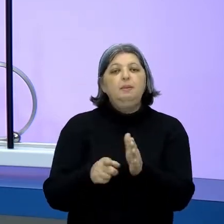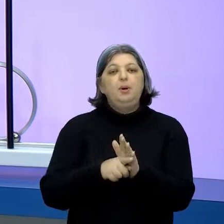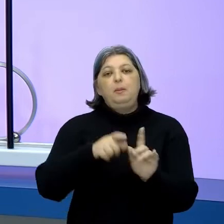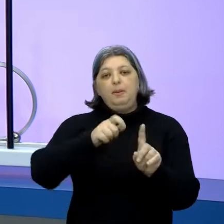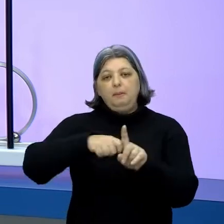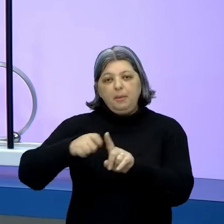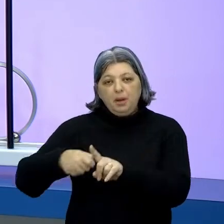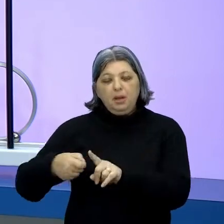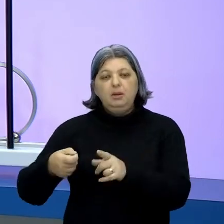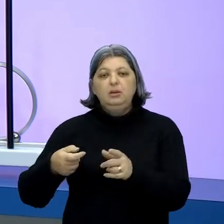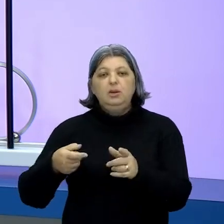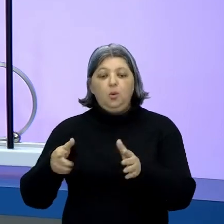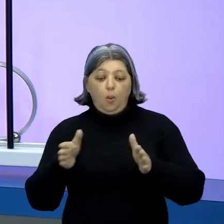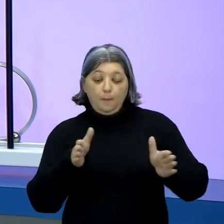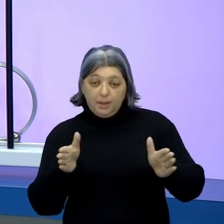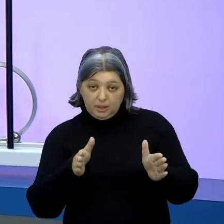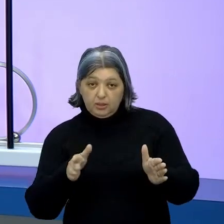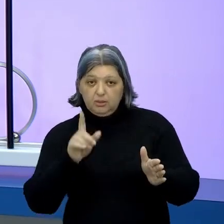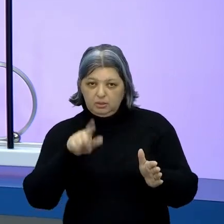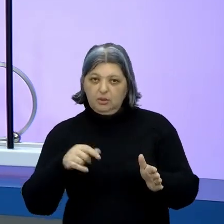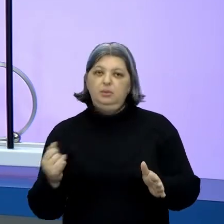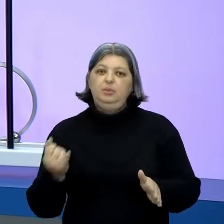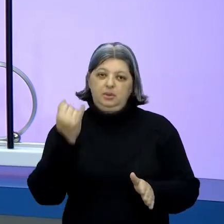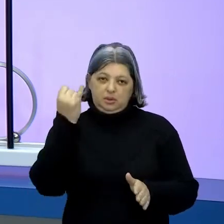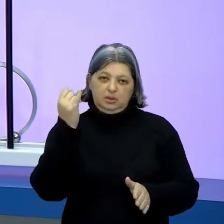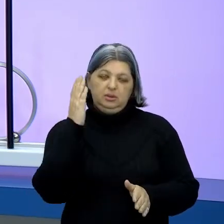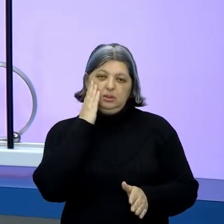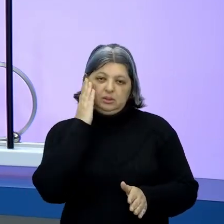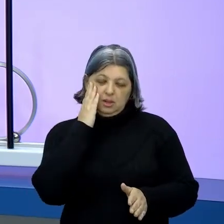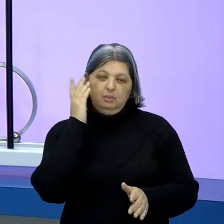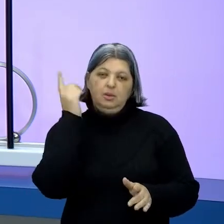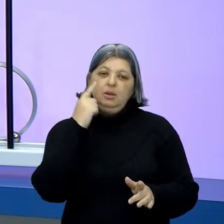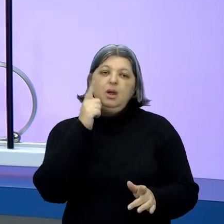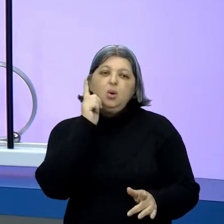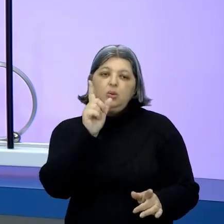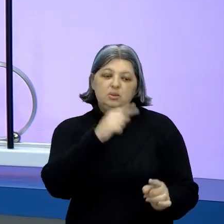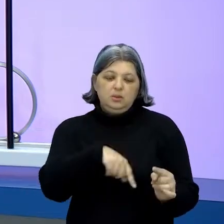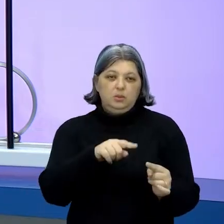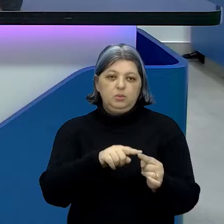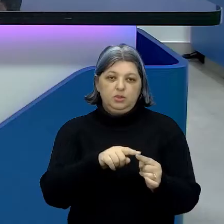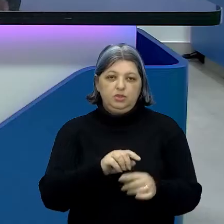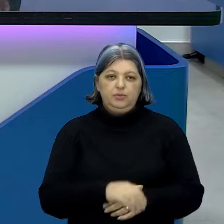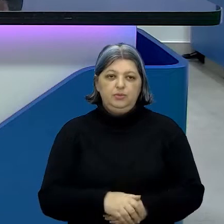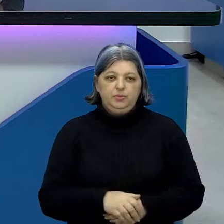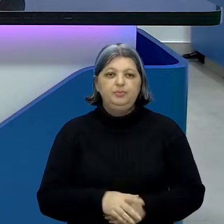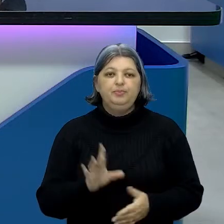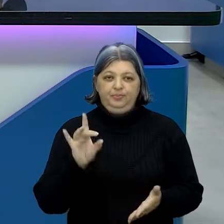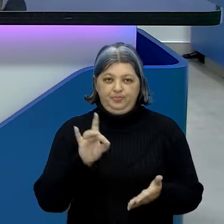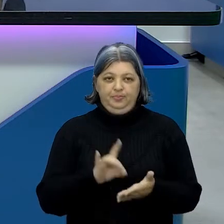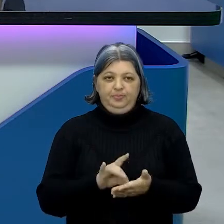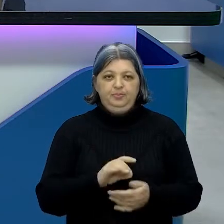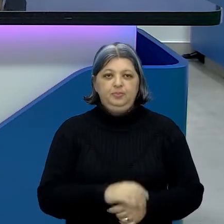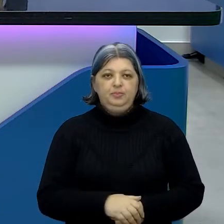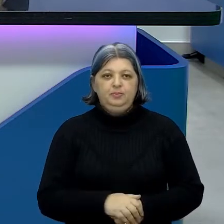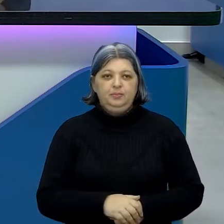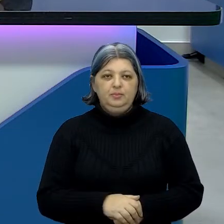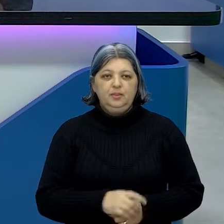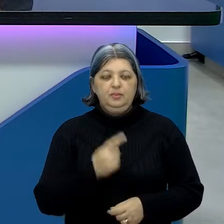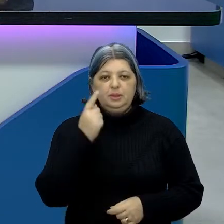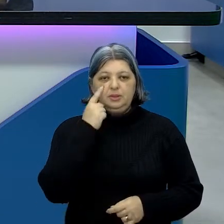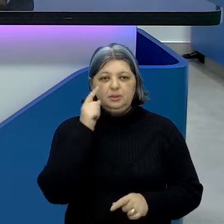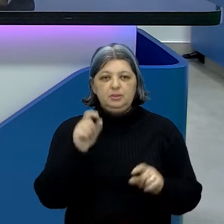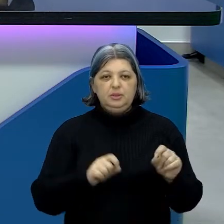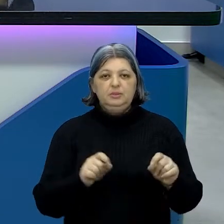num determinado tempo, é primordial para a gente alcançar nossos objetivos. Exatamente, para concretizar. E eu ainda conversei bastante aí com o